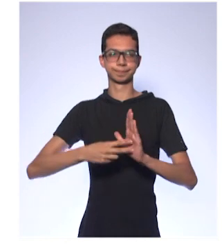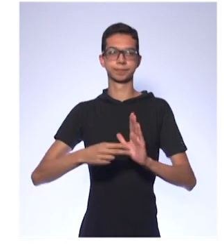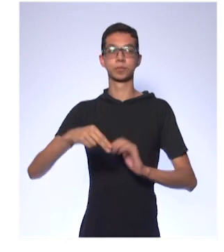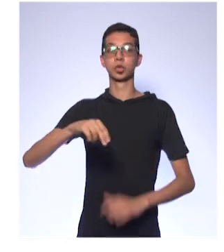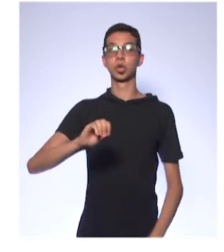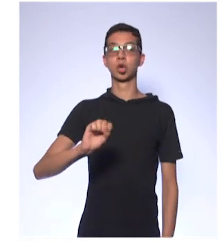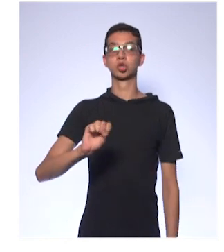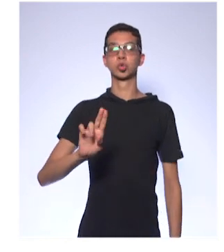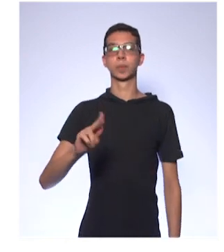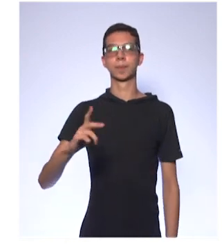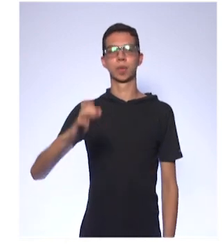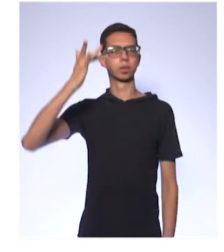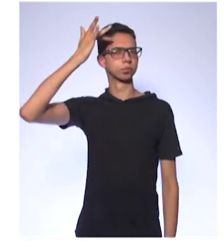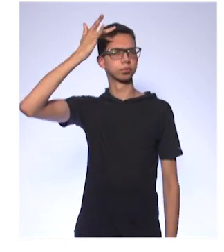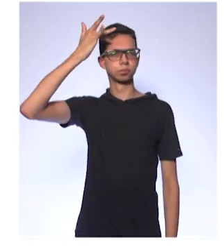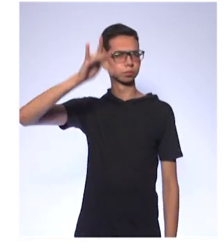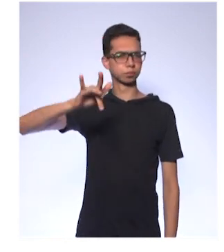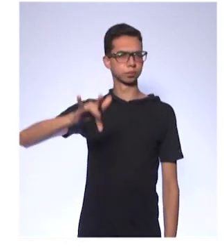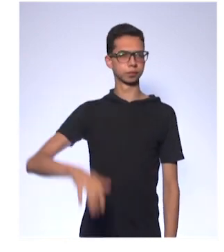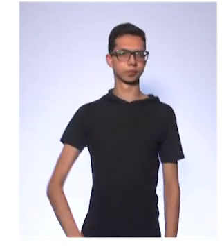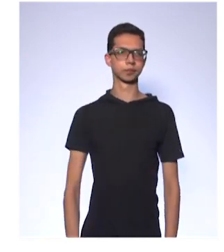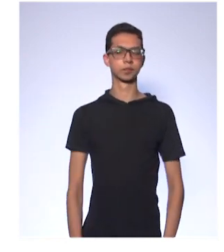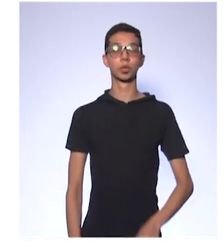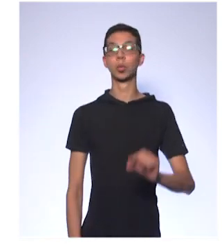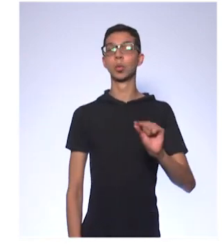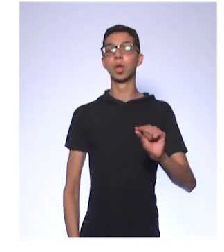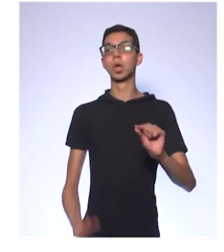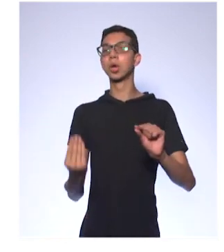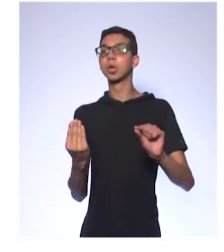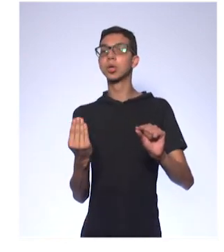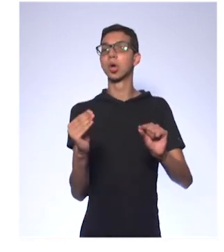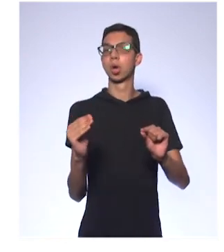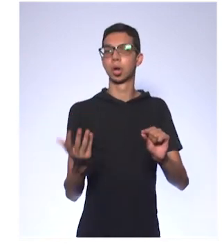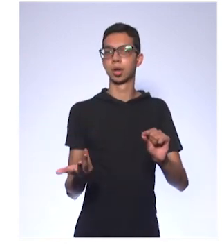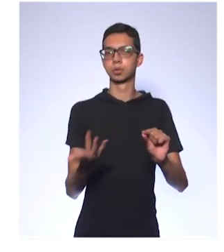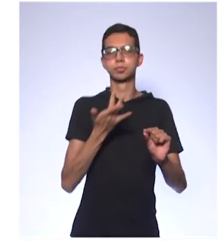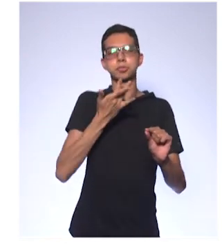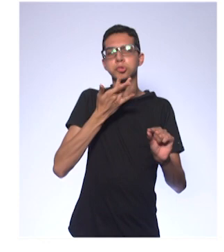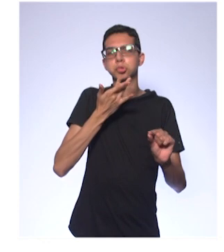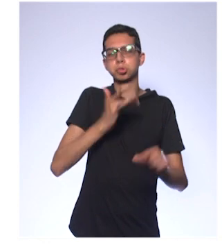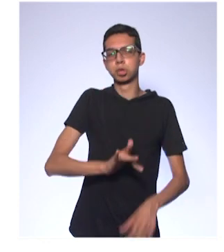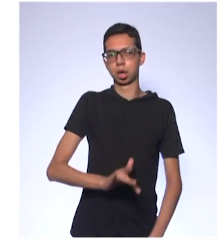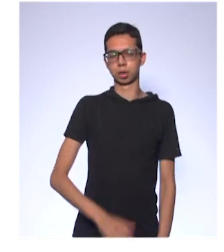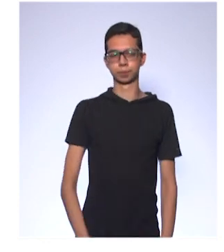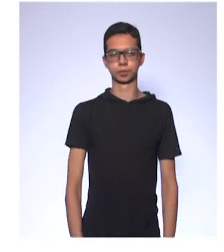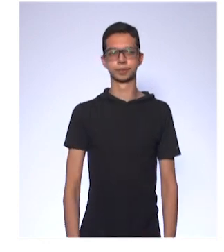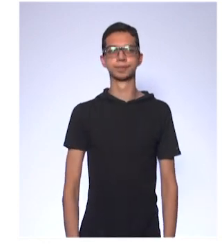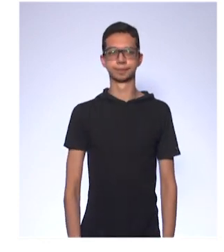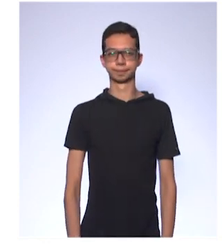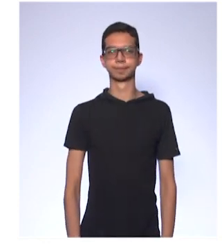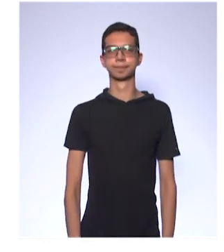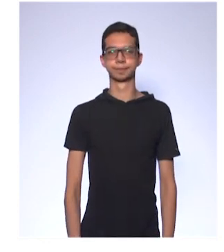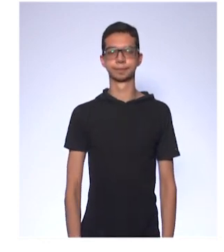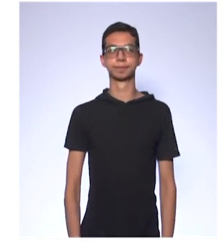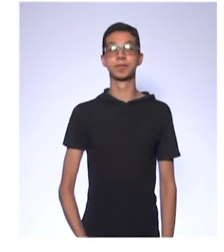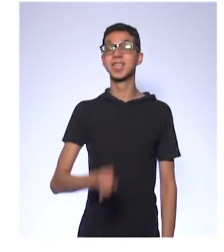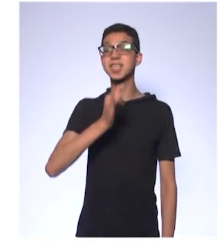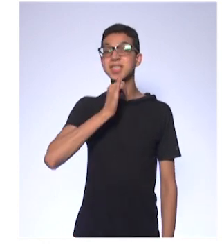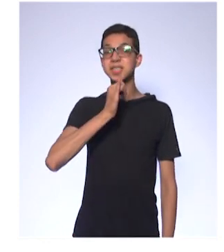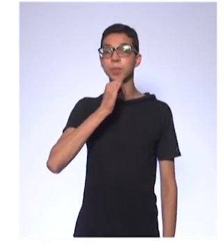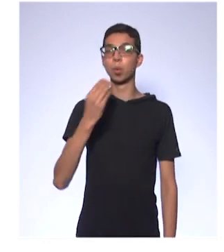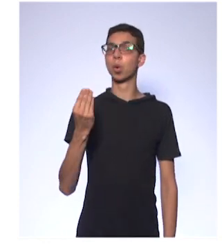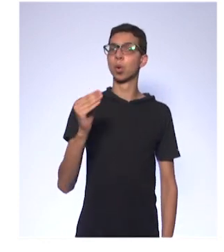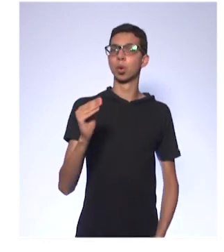não soube o que colocar, né? Poner, a gente vai traduzir aí no português para colocar, no sentido de